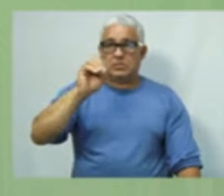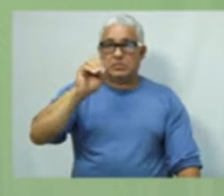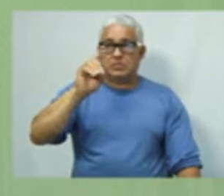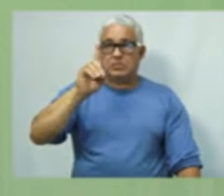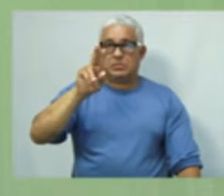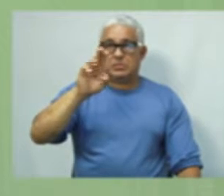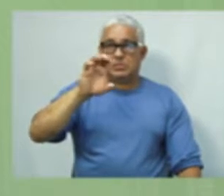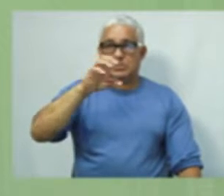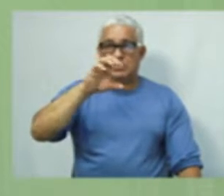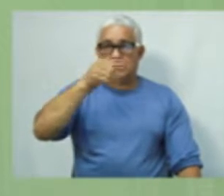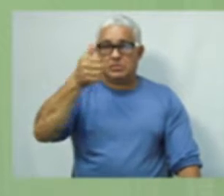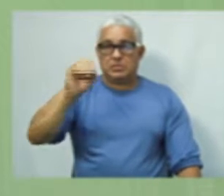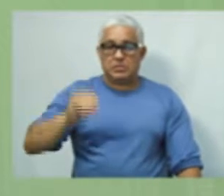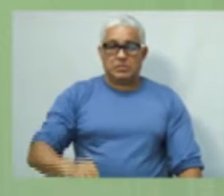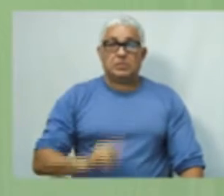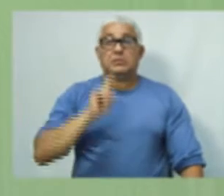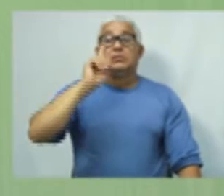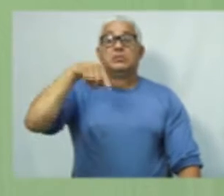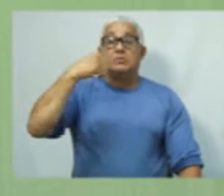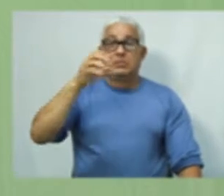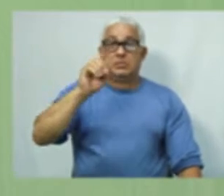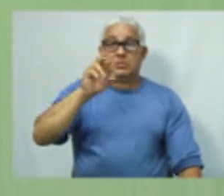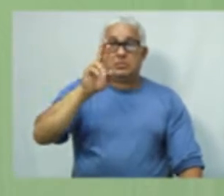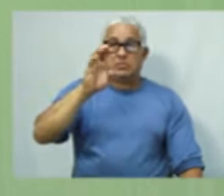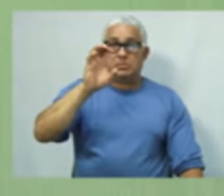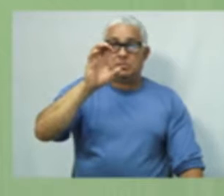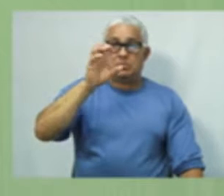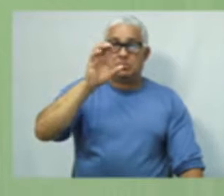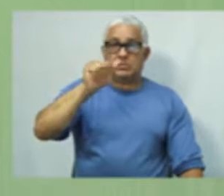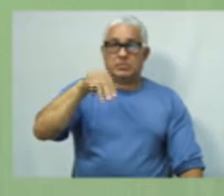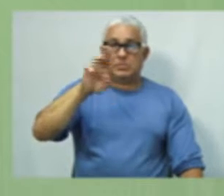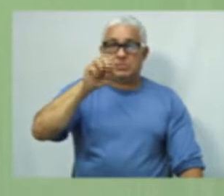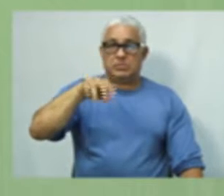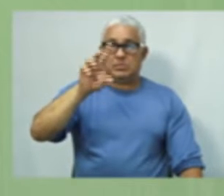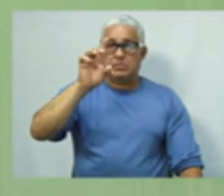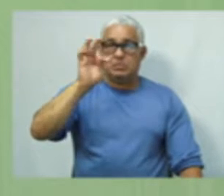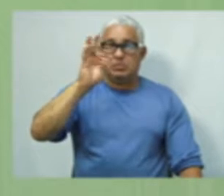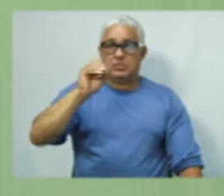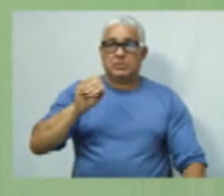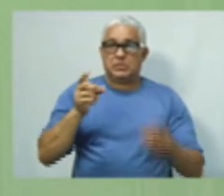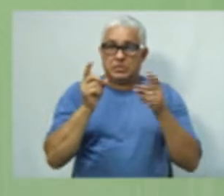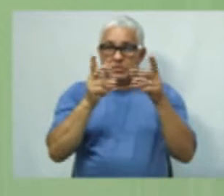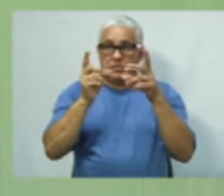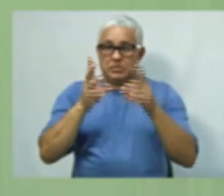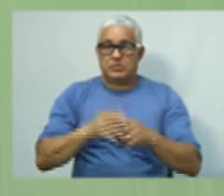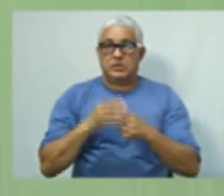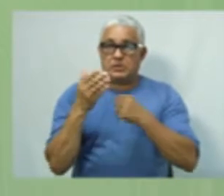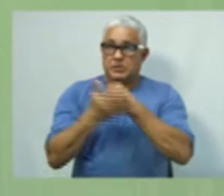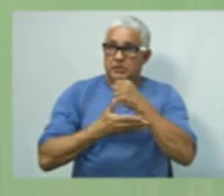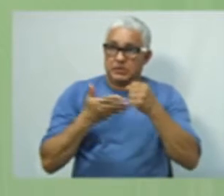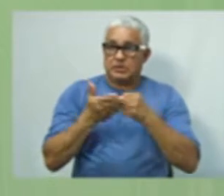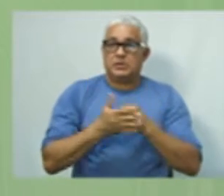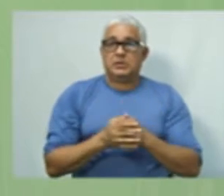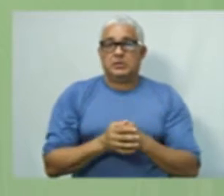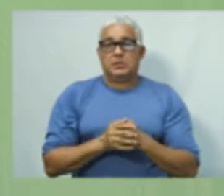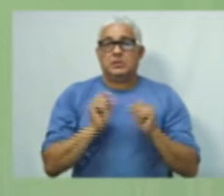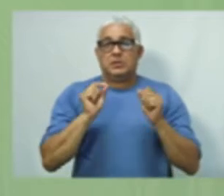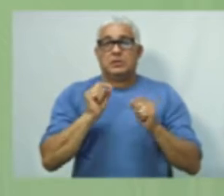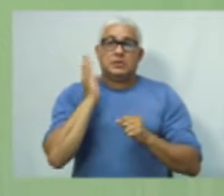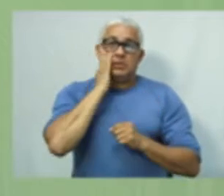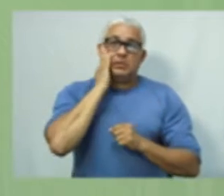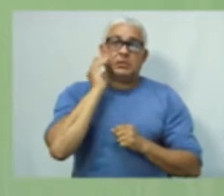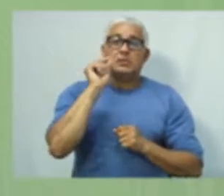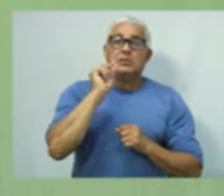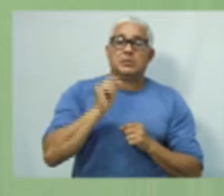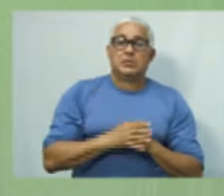após o orçamento de vendas, pois ele usa o orçamento de vendas com base, né? Como uma base para ele saber o